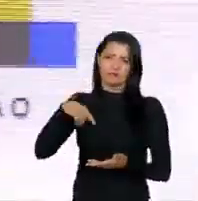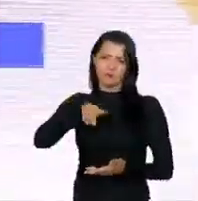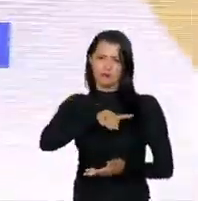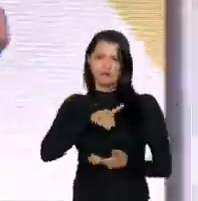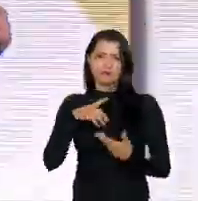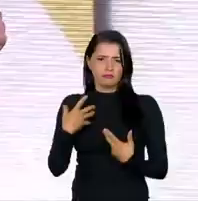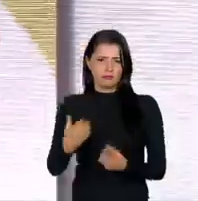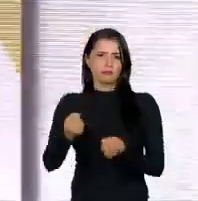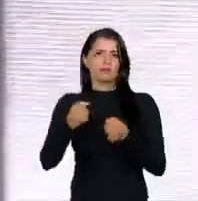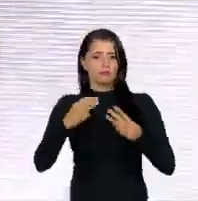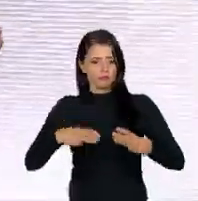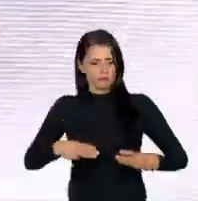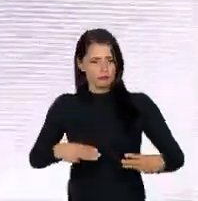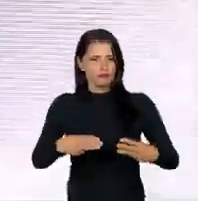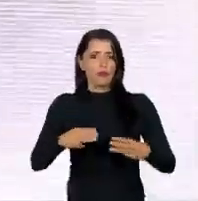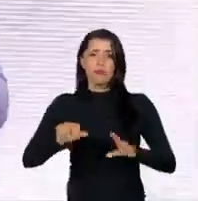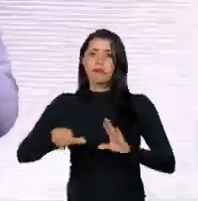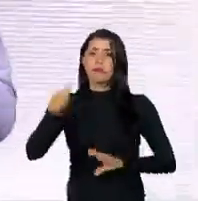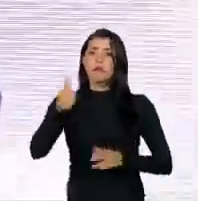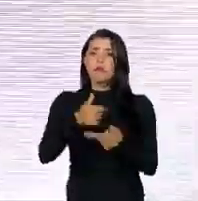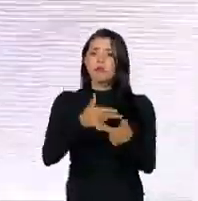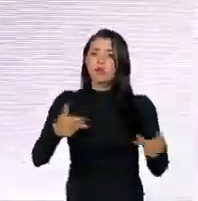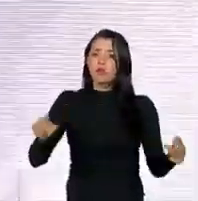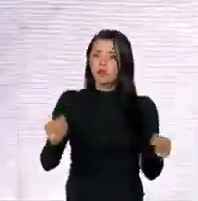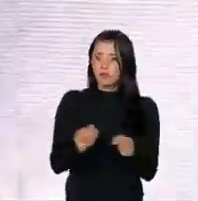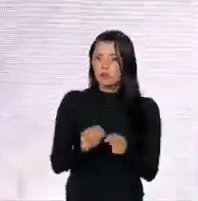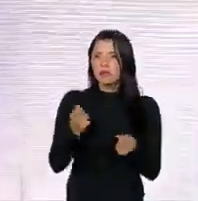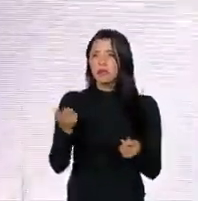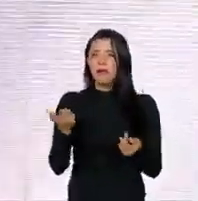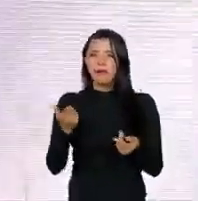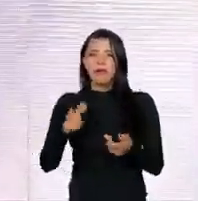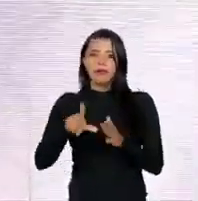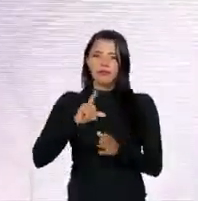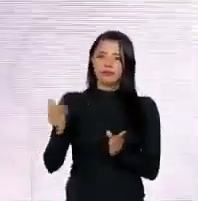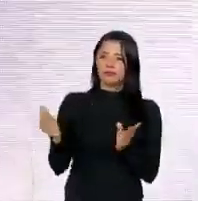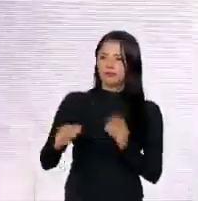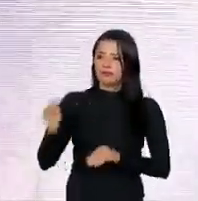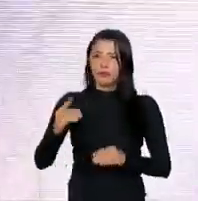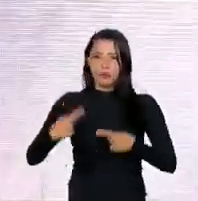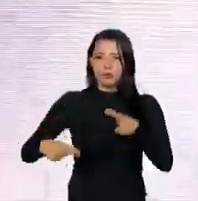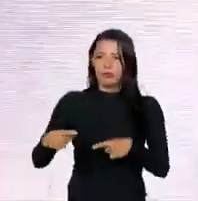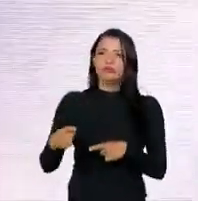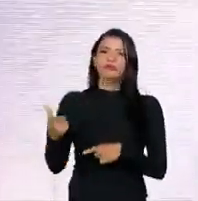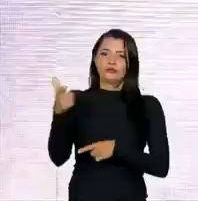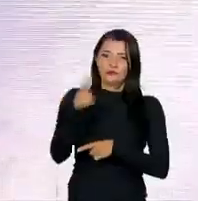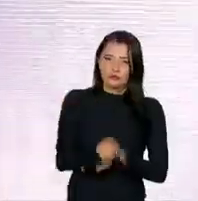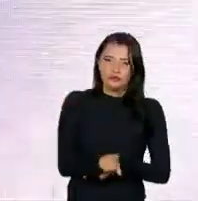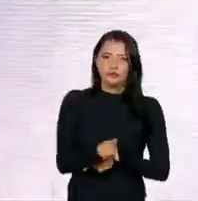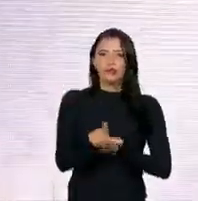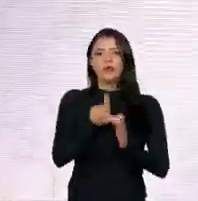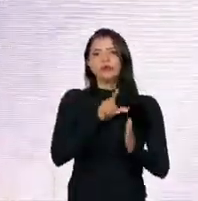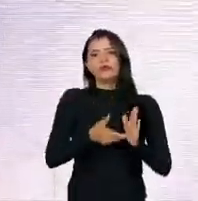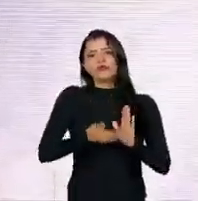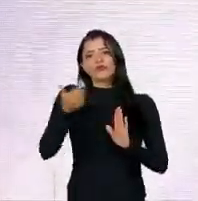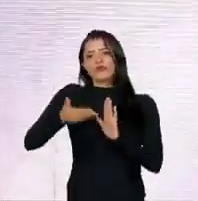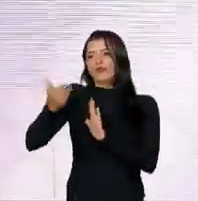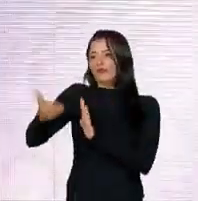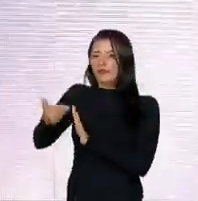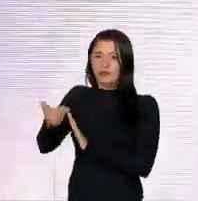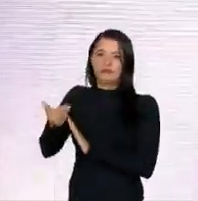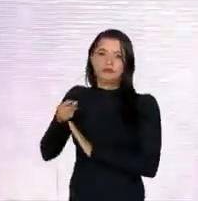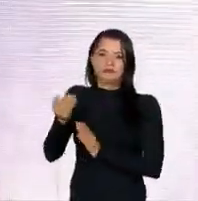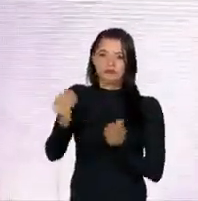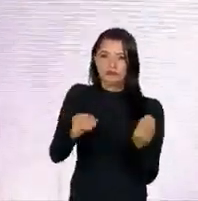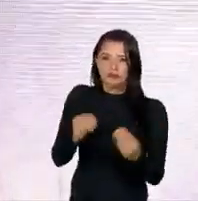Ministério, uma das primeiras ações, além de reconstruir várias políticas que foram desmontadas no Ministério,